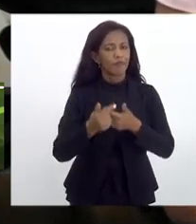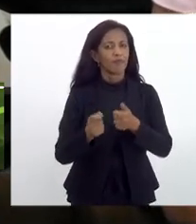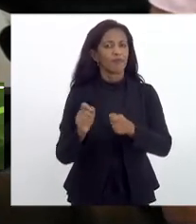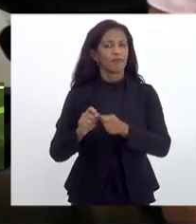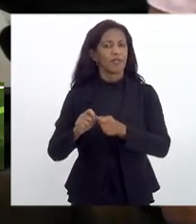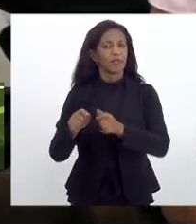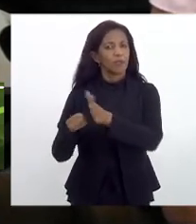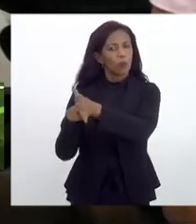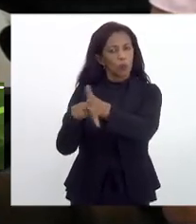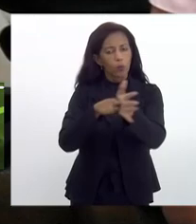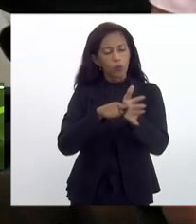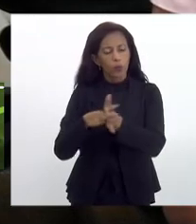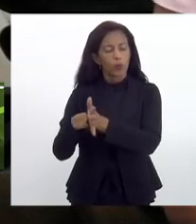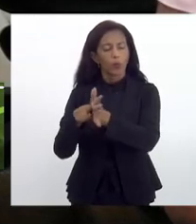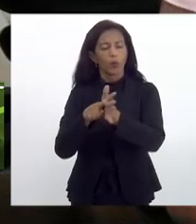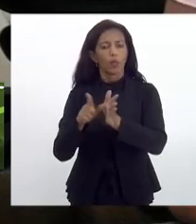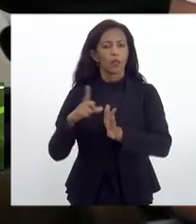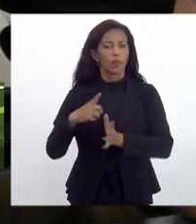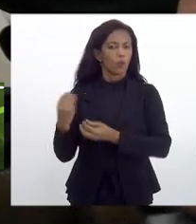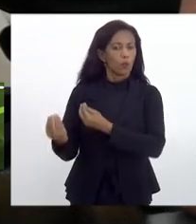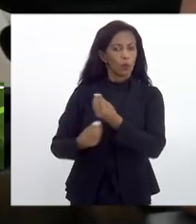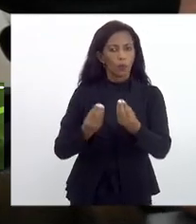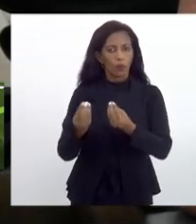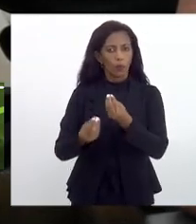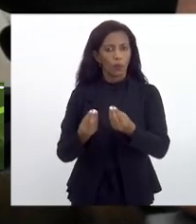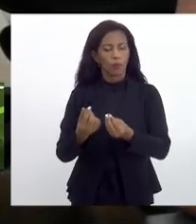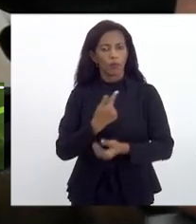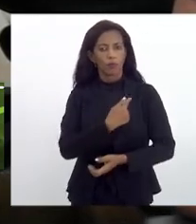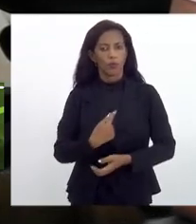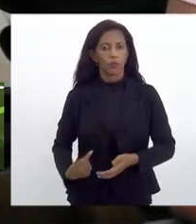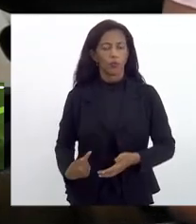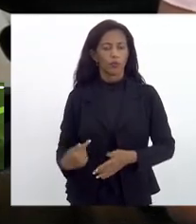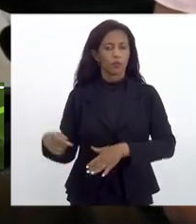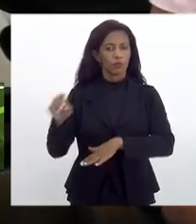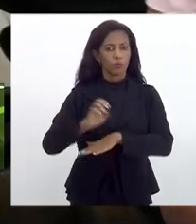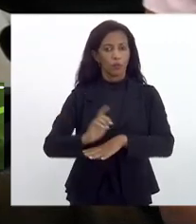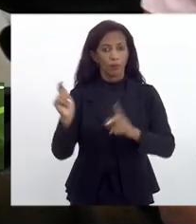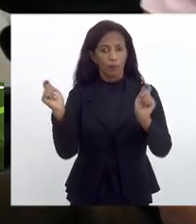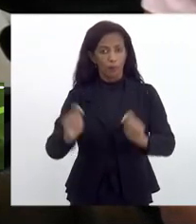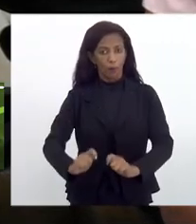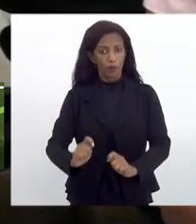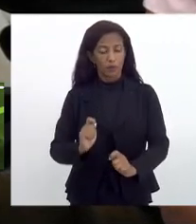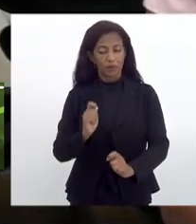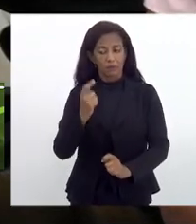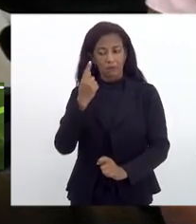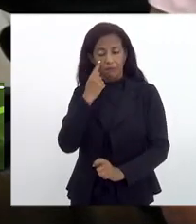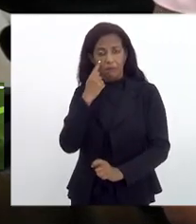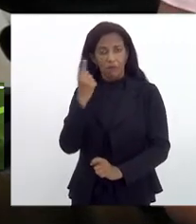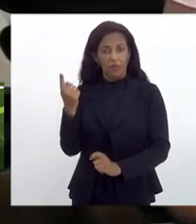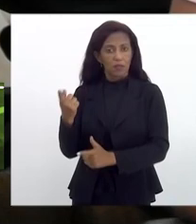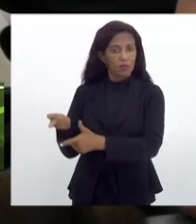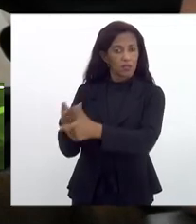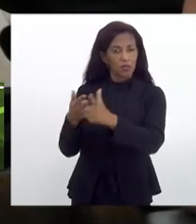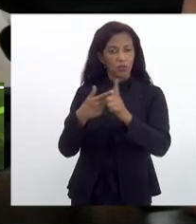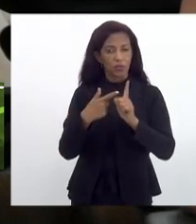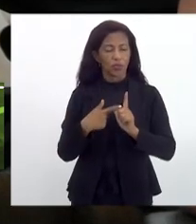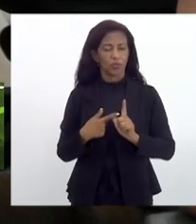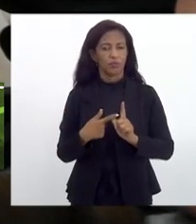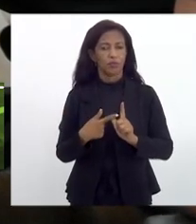instrumentos para que o governo do Estado possa questionar essa dívida sem que